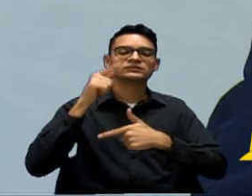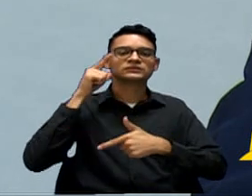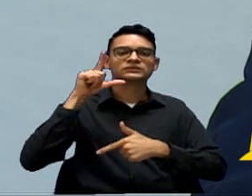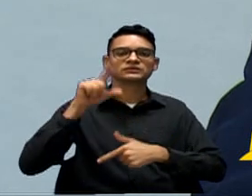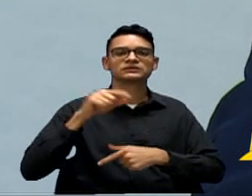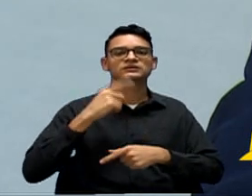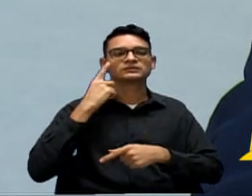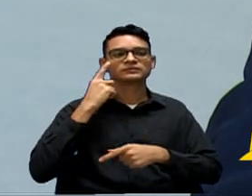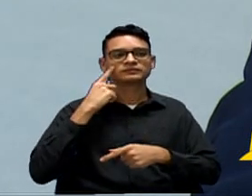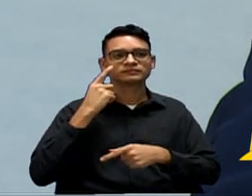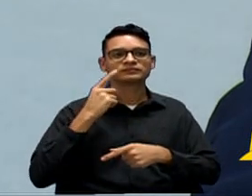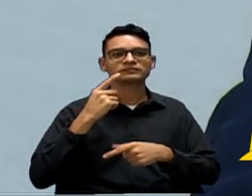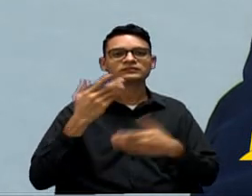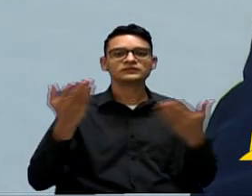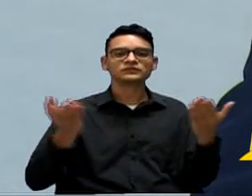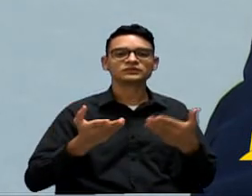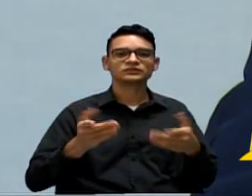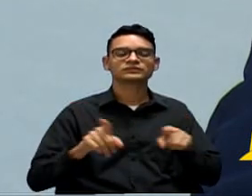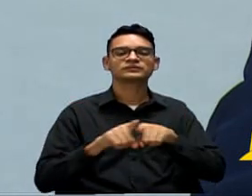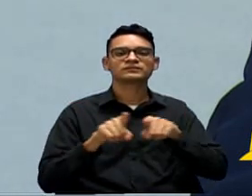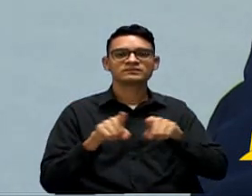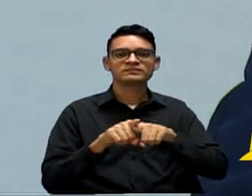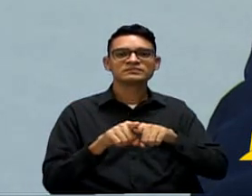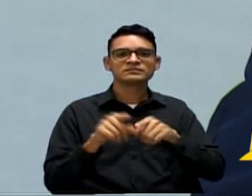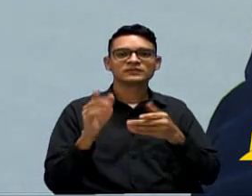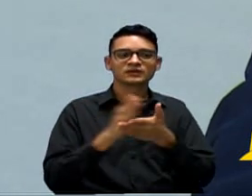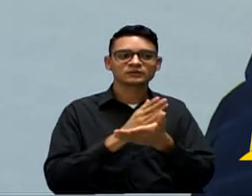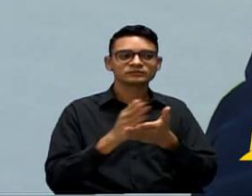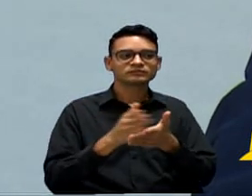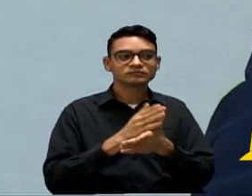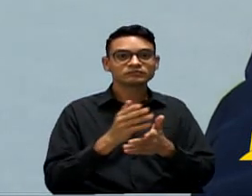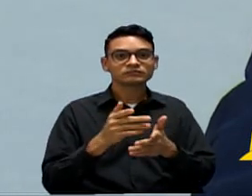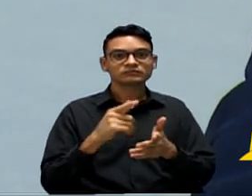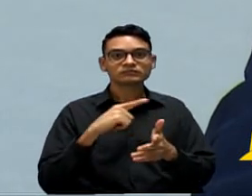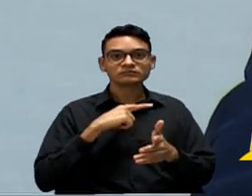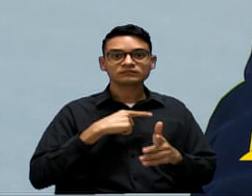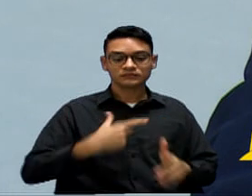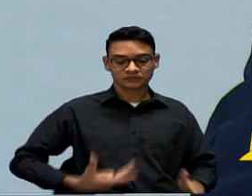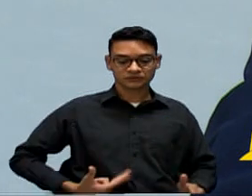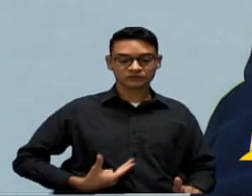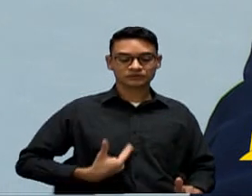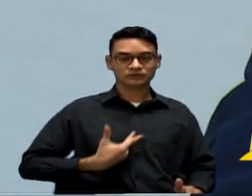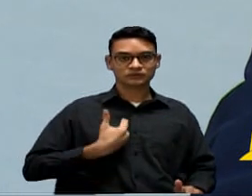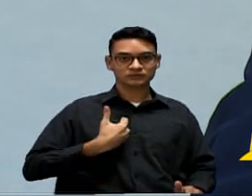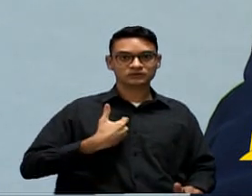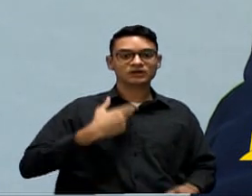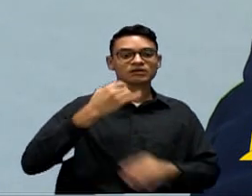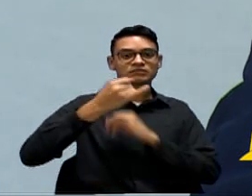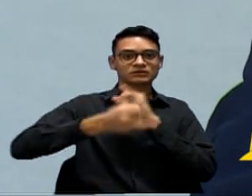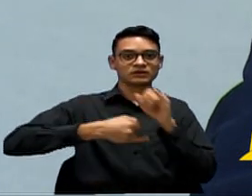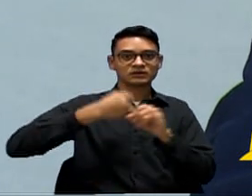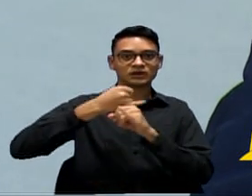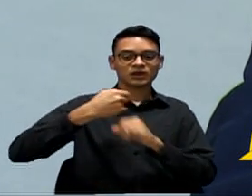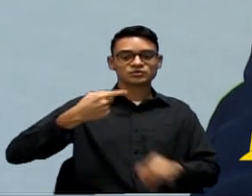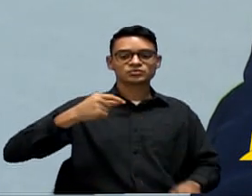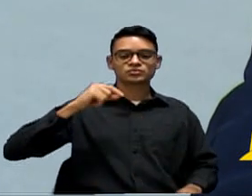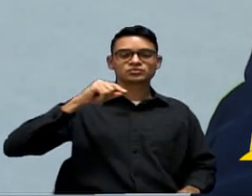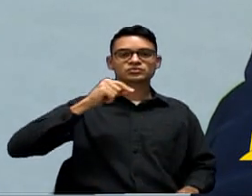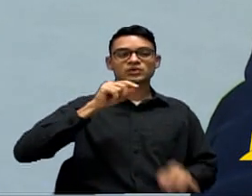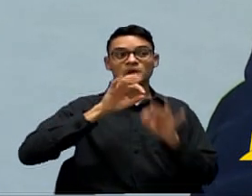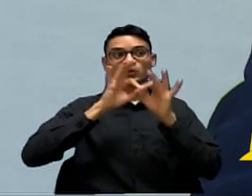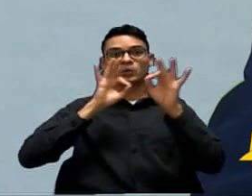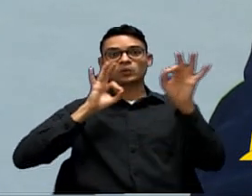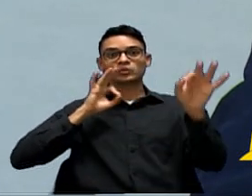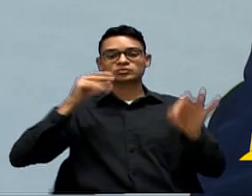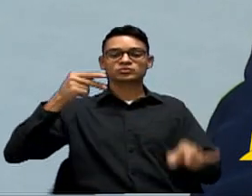veja essa mesma ferramenta, como foi falado agora aqui, tem pessoas fazendo cirurgia pela internet, né, online, né, ajudando a vida